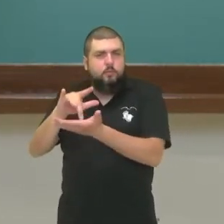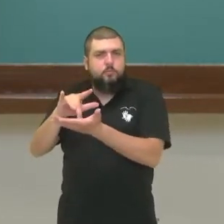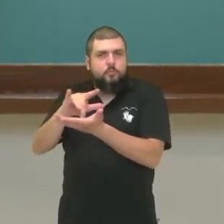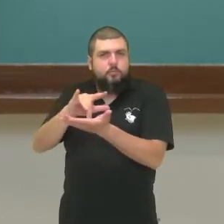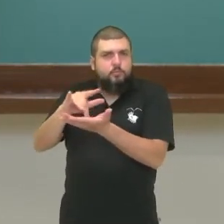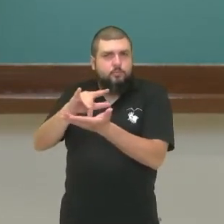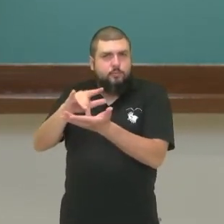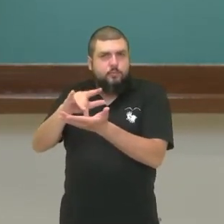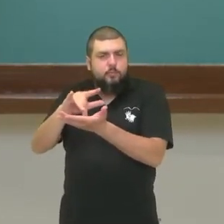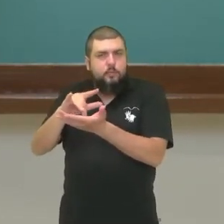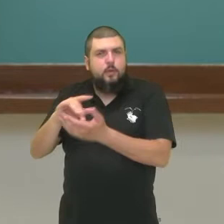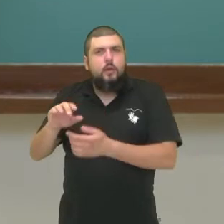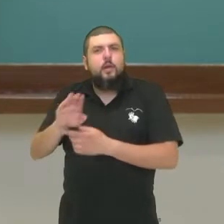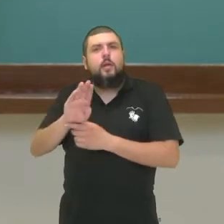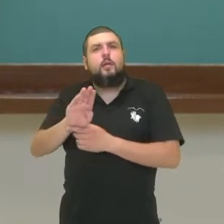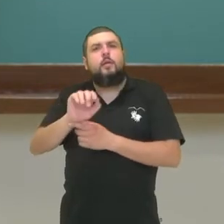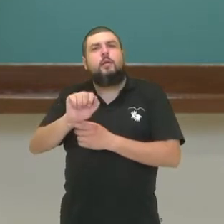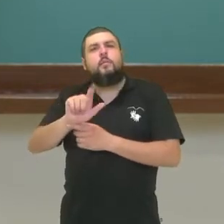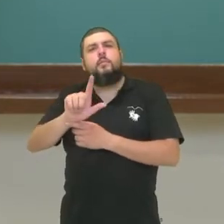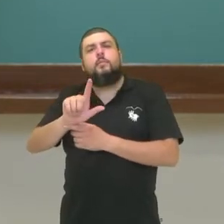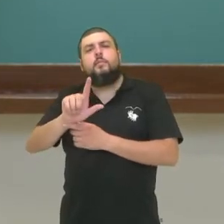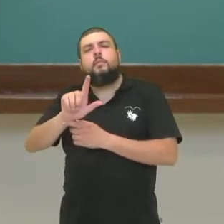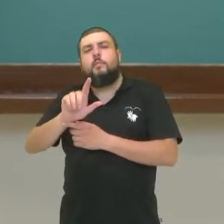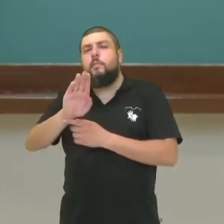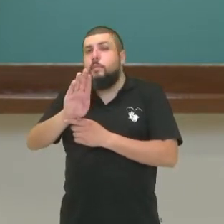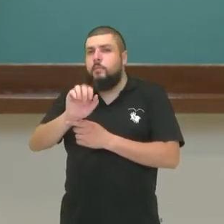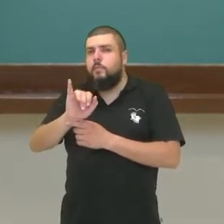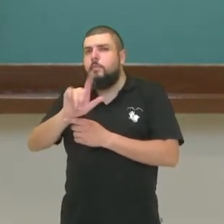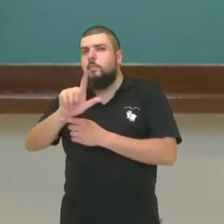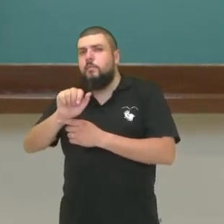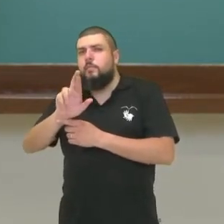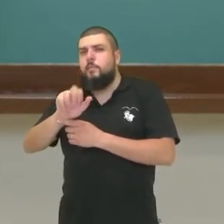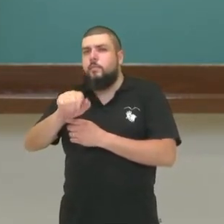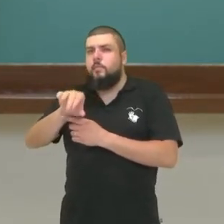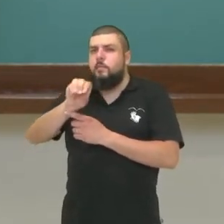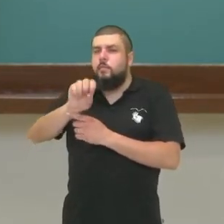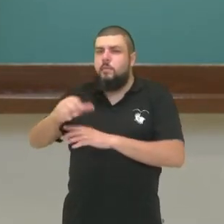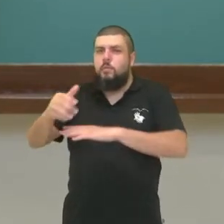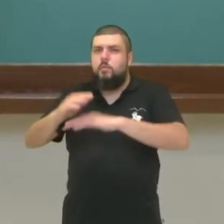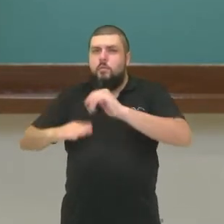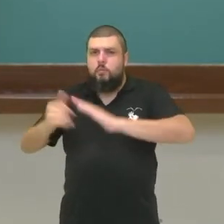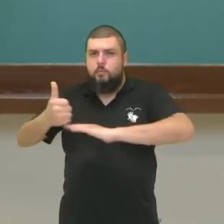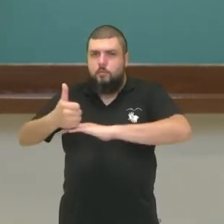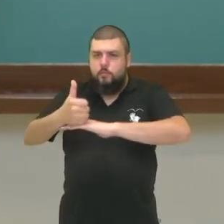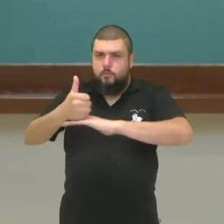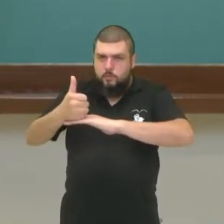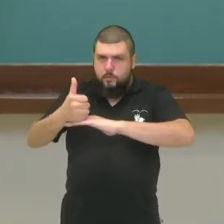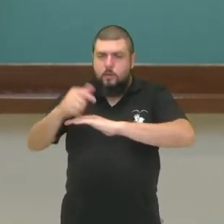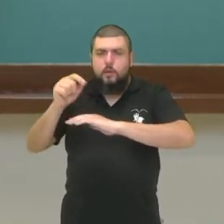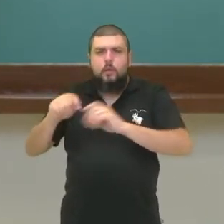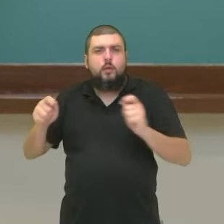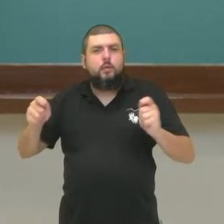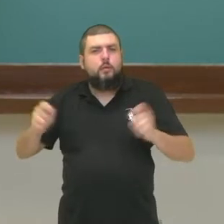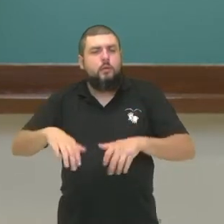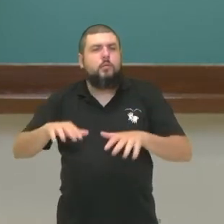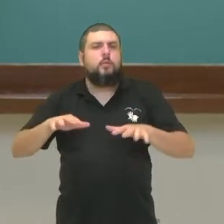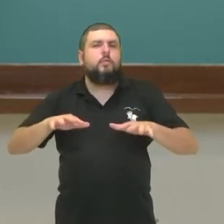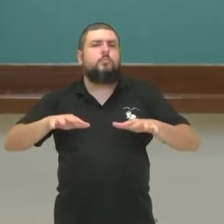nome, bailarinos profissionais, tá? Que conseguem executar